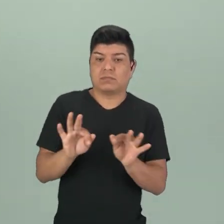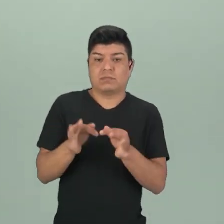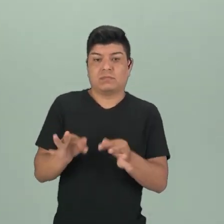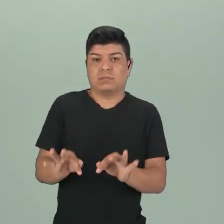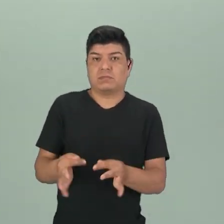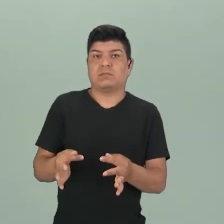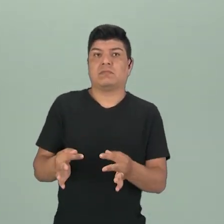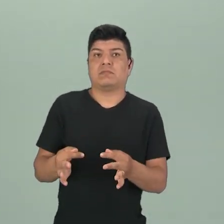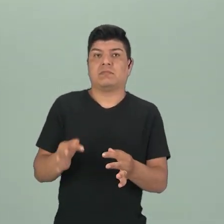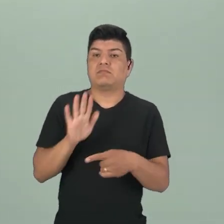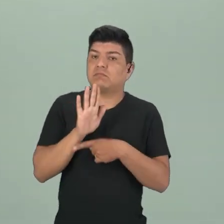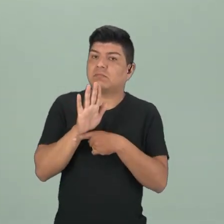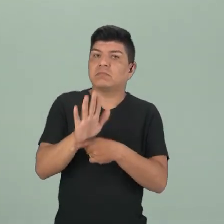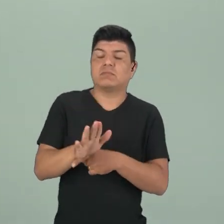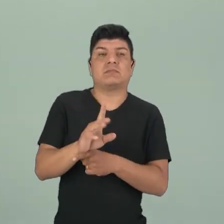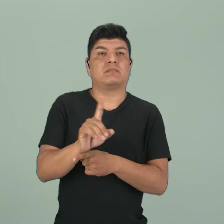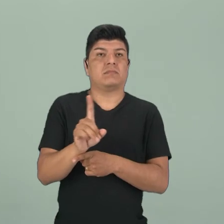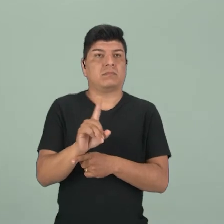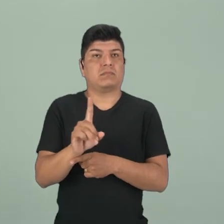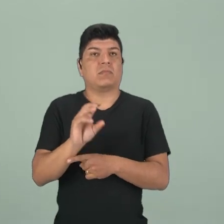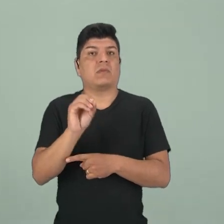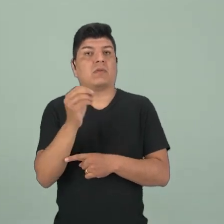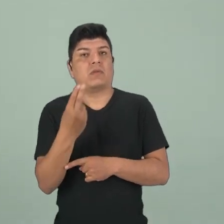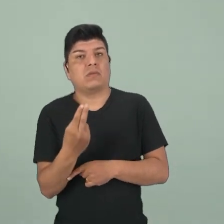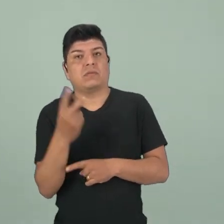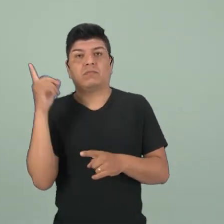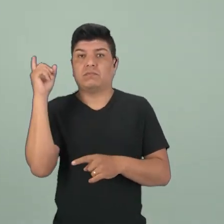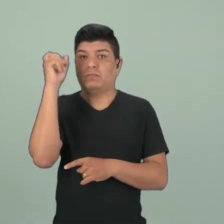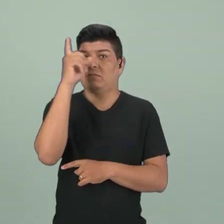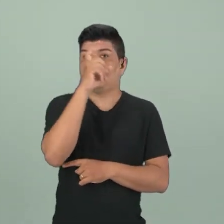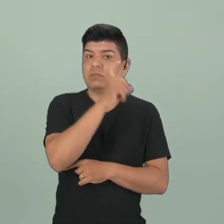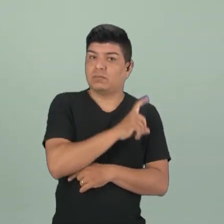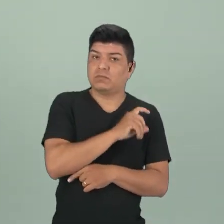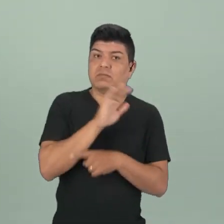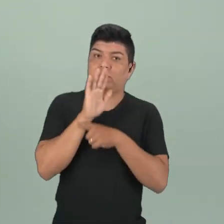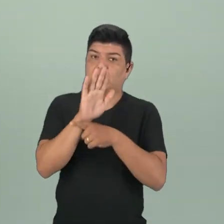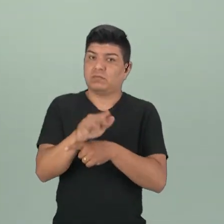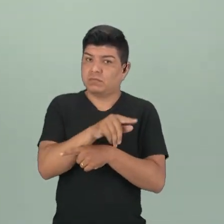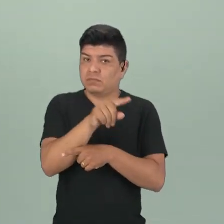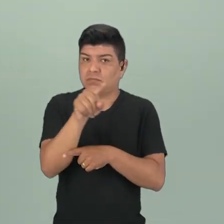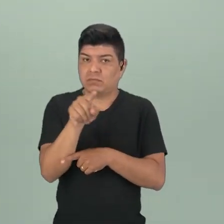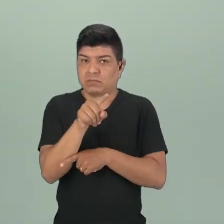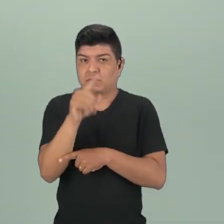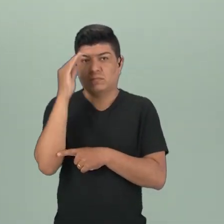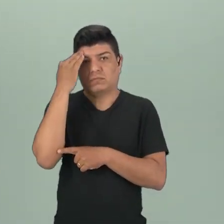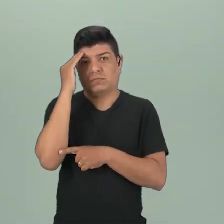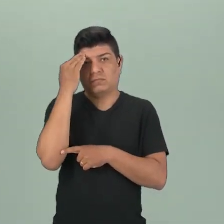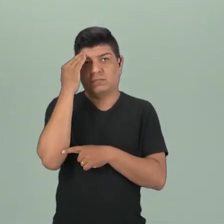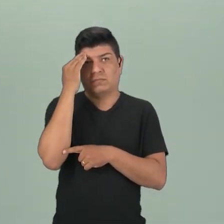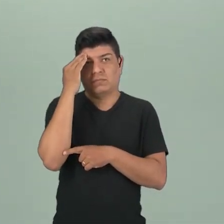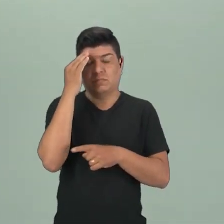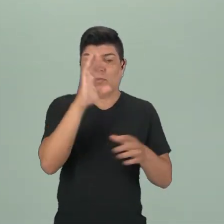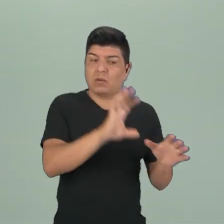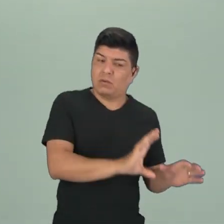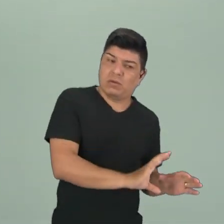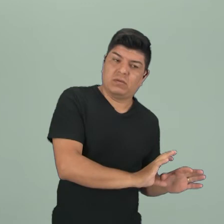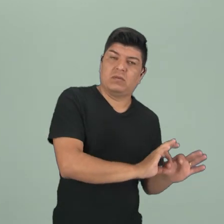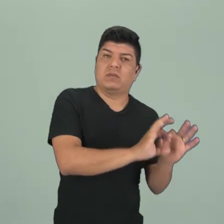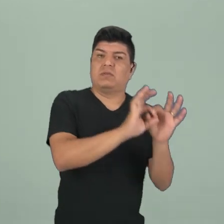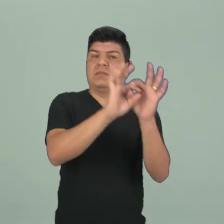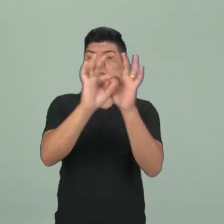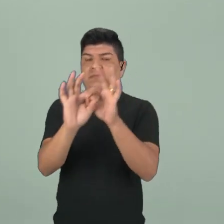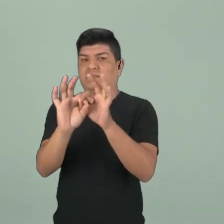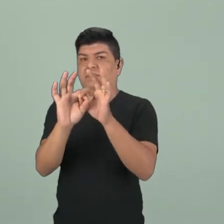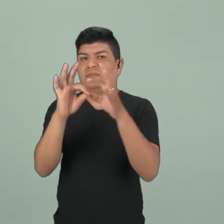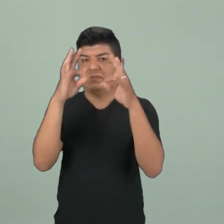pura, ela não ajuda, né? Ou dificilmente ajudará você a entender o contexto de um